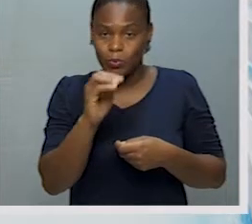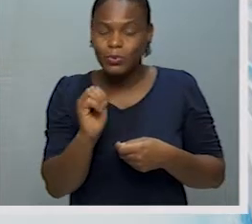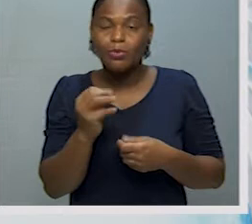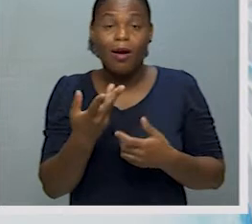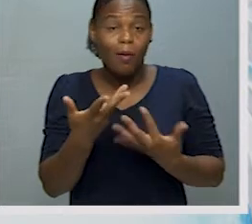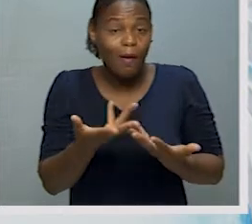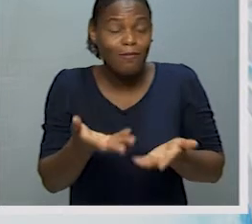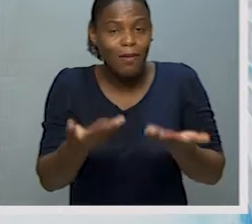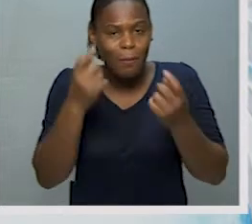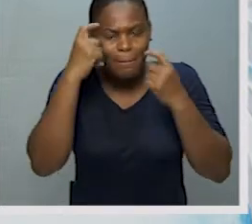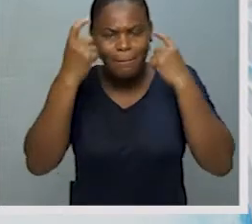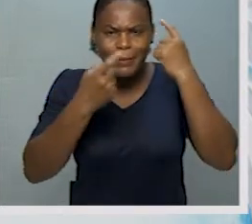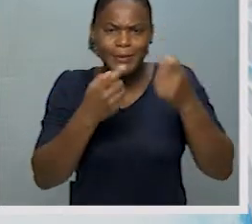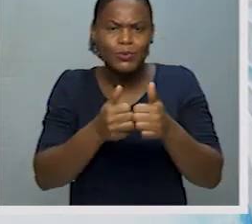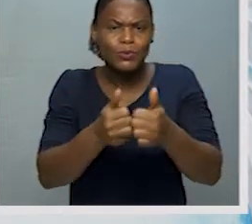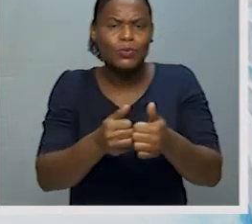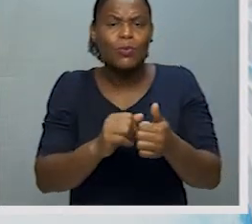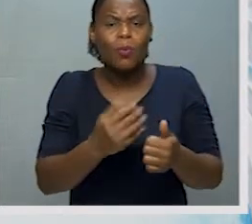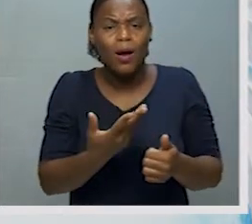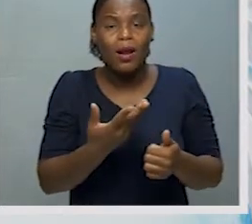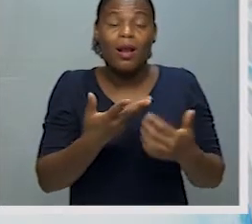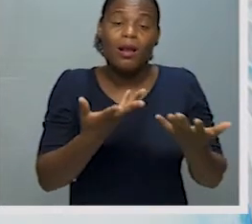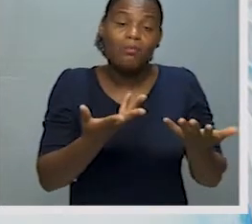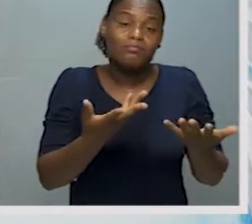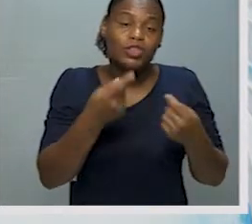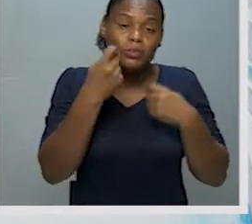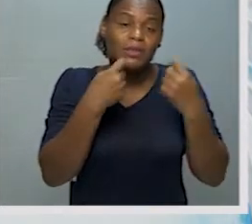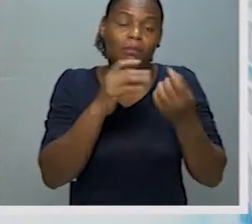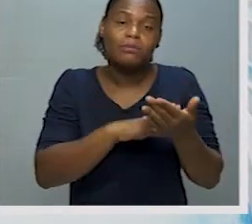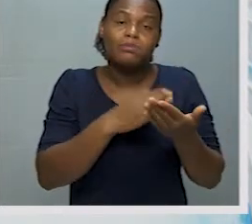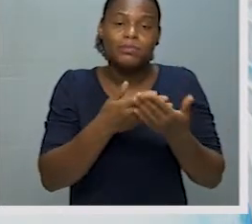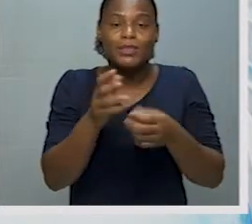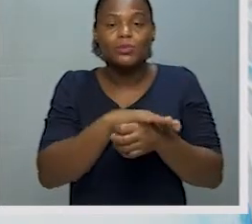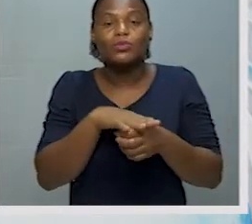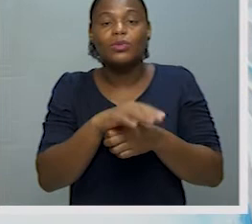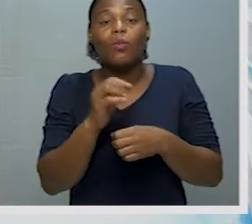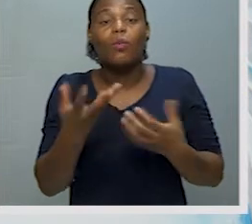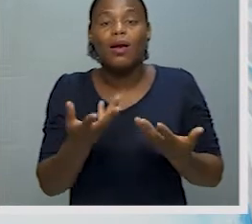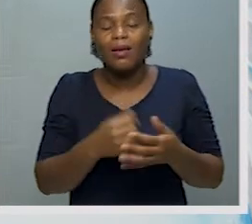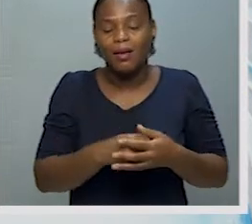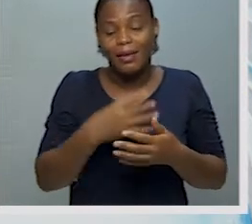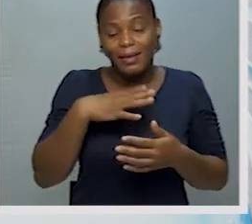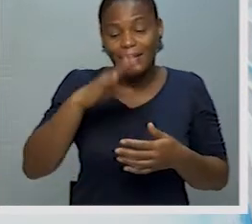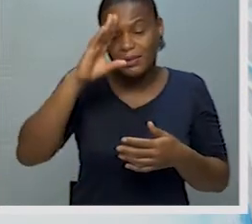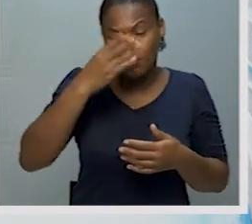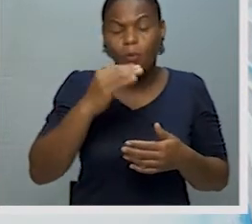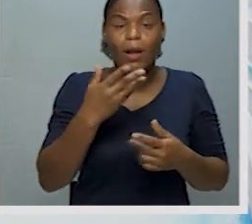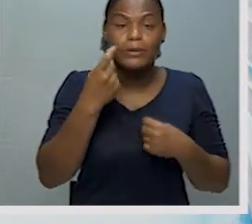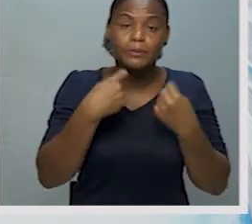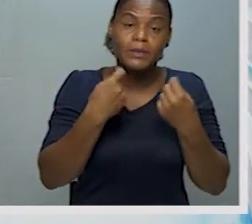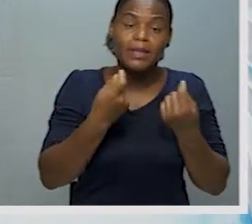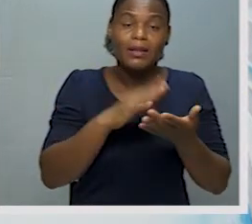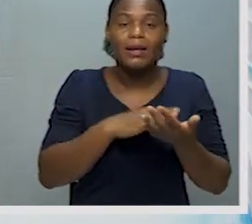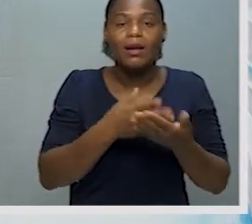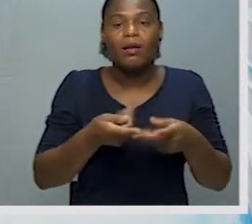pensar juntos. Qual é a expressão que vai traduzir esta situação? Eles querem saber a expressão que